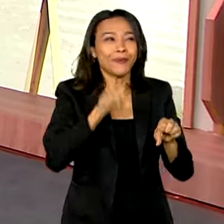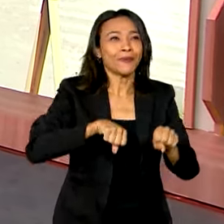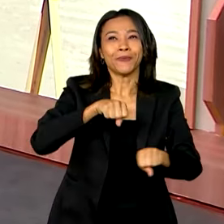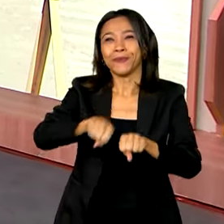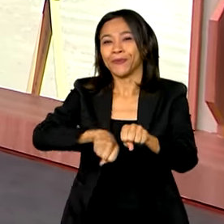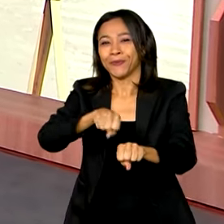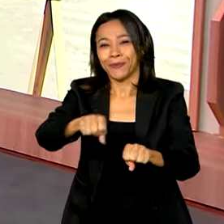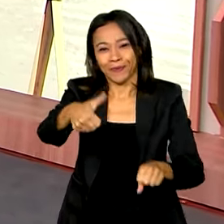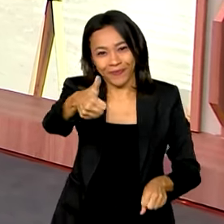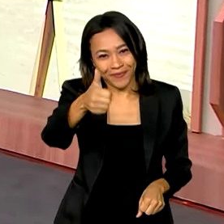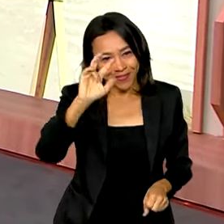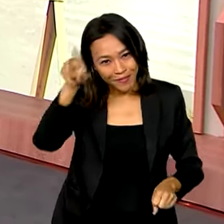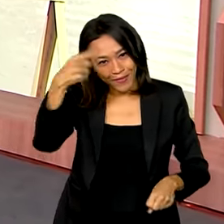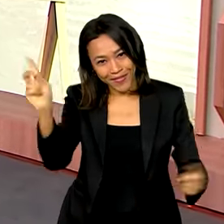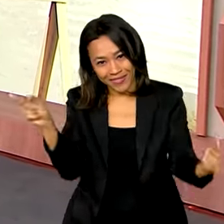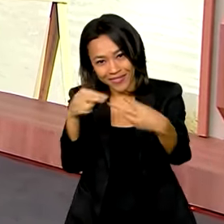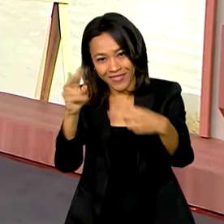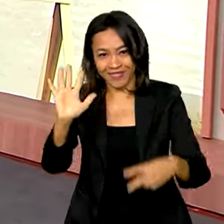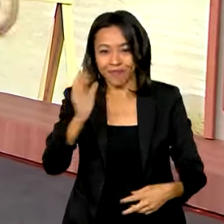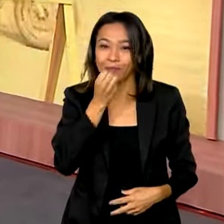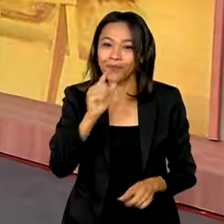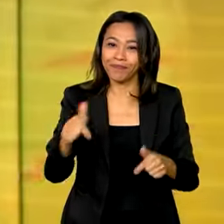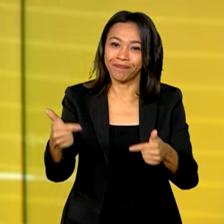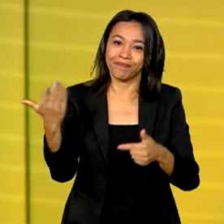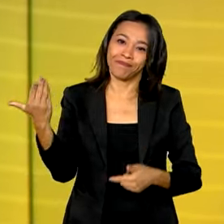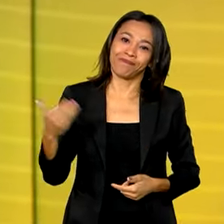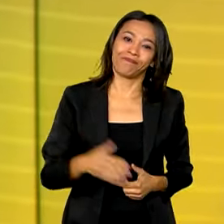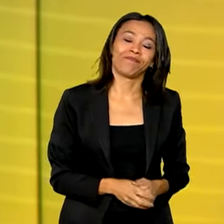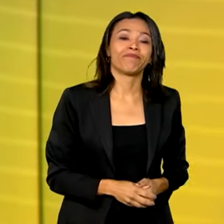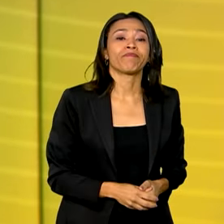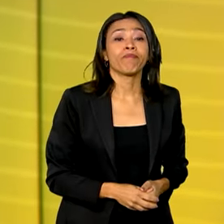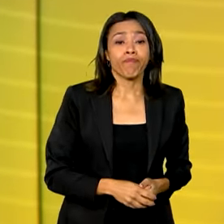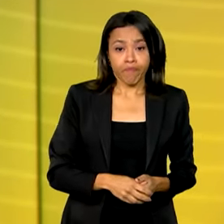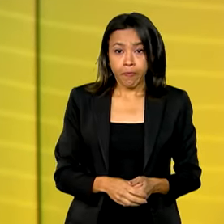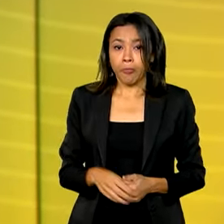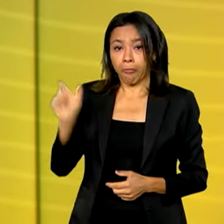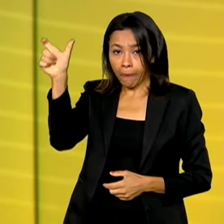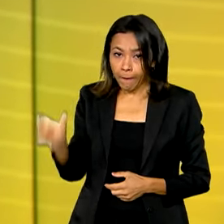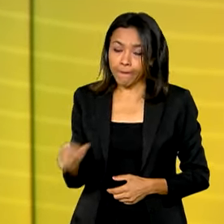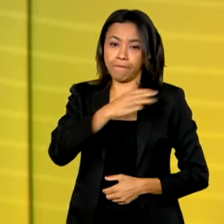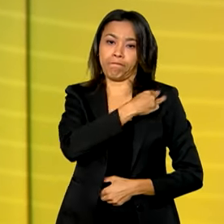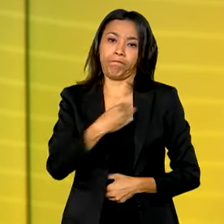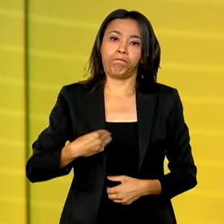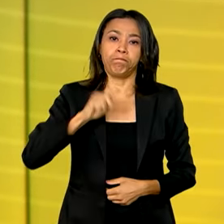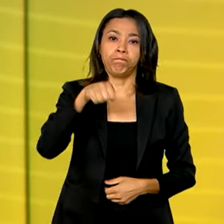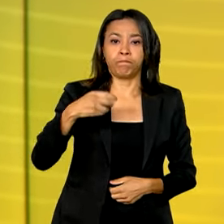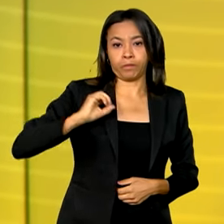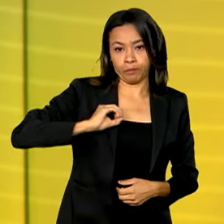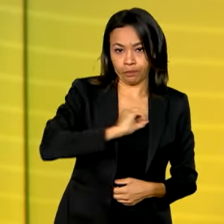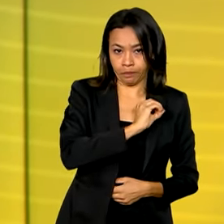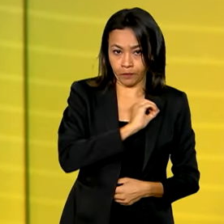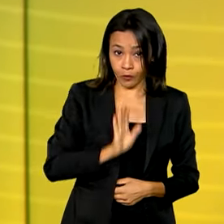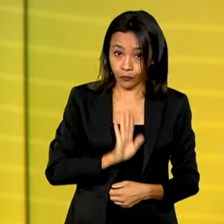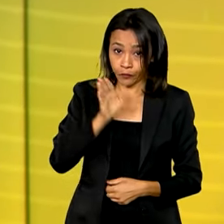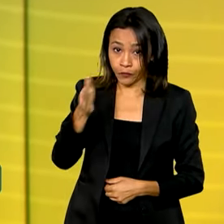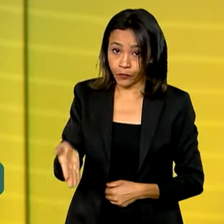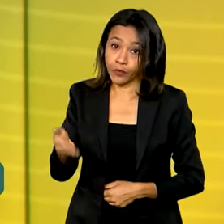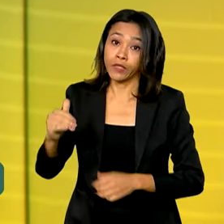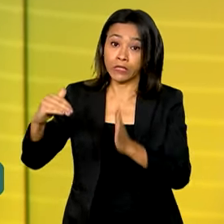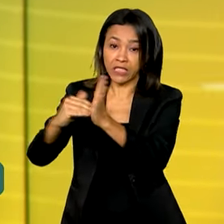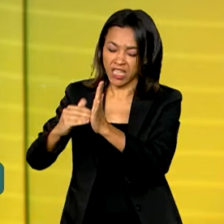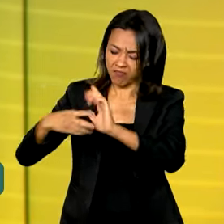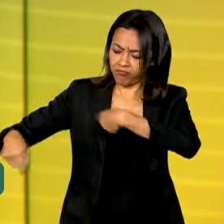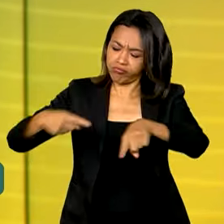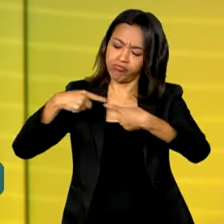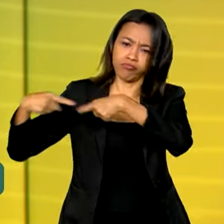bicicleta. Até uma próxima, Alessandra. Bom trabalho para você. A ministra Marina Silva foi ao Senado Federal debater as queimadas